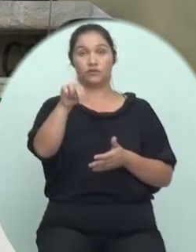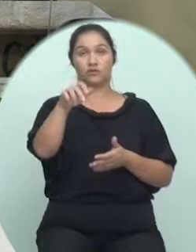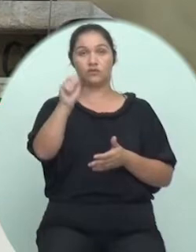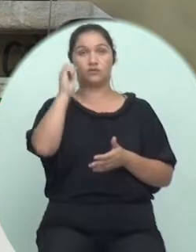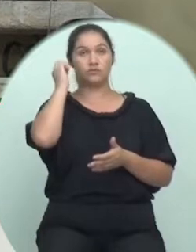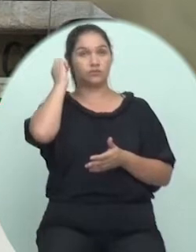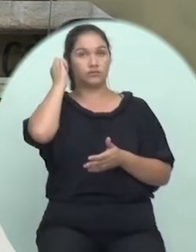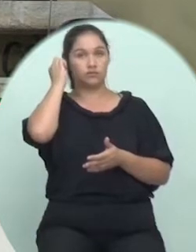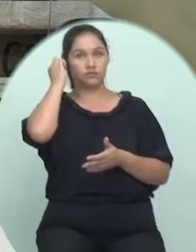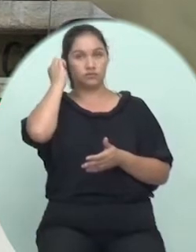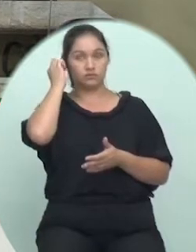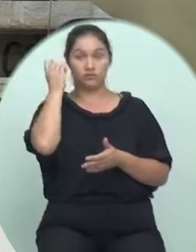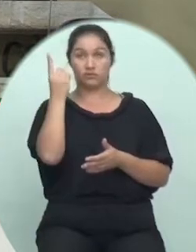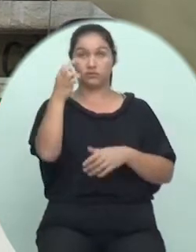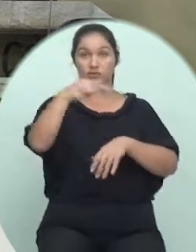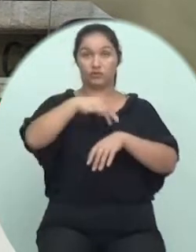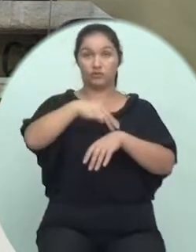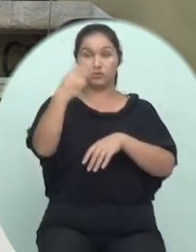de 1 minuto e 30.